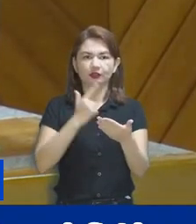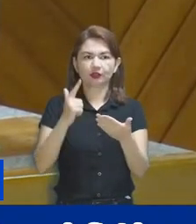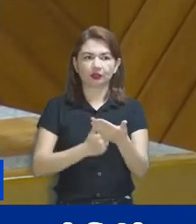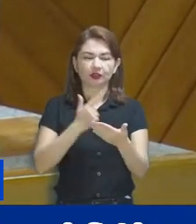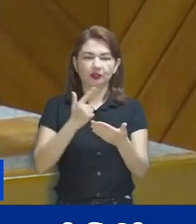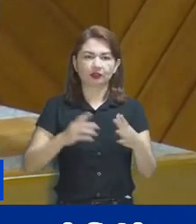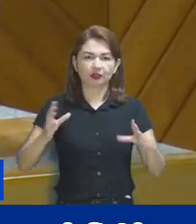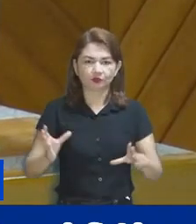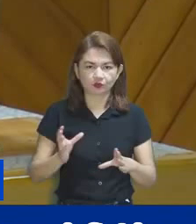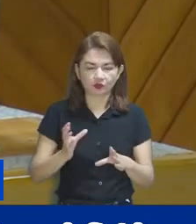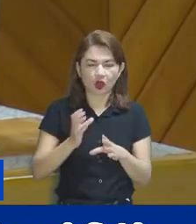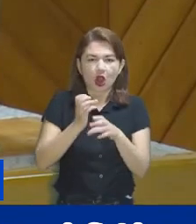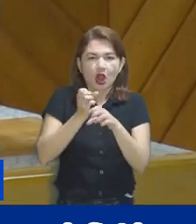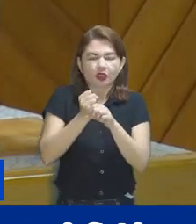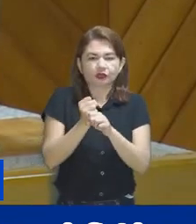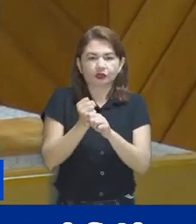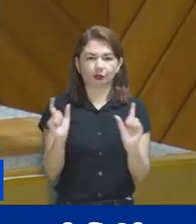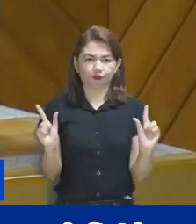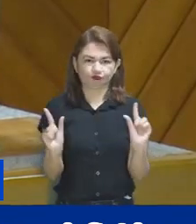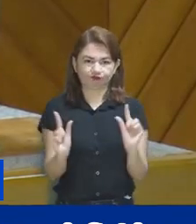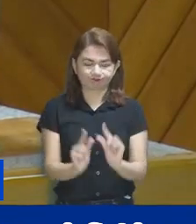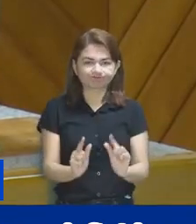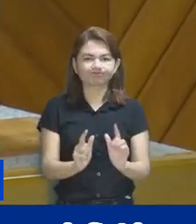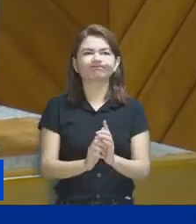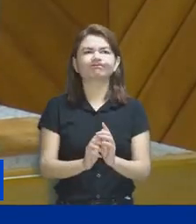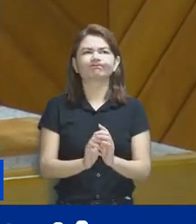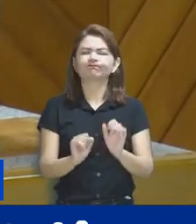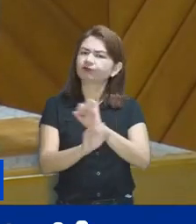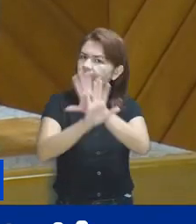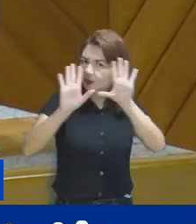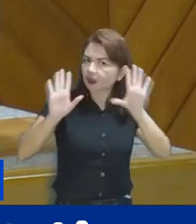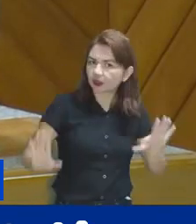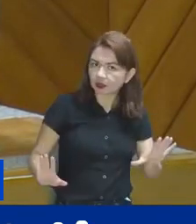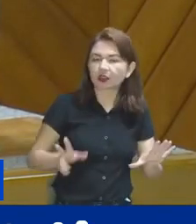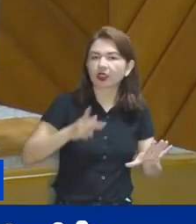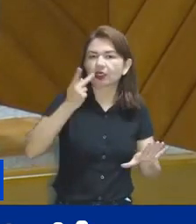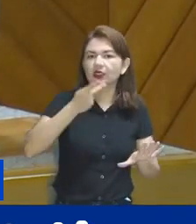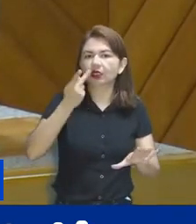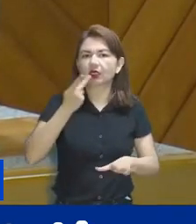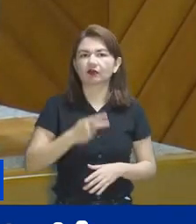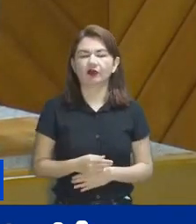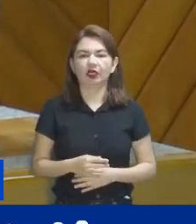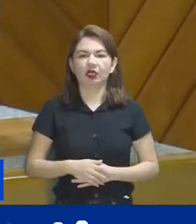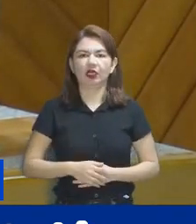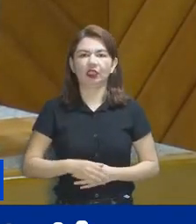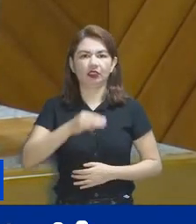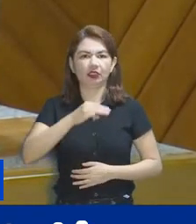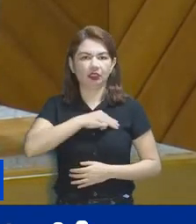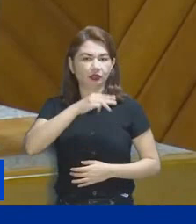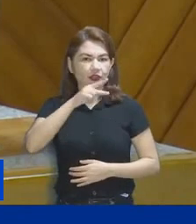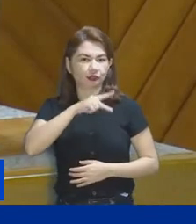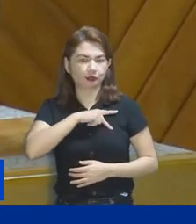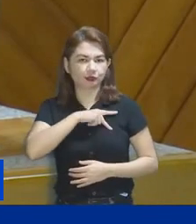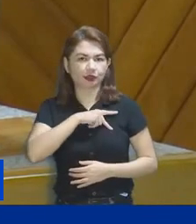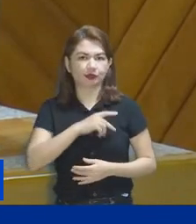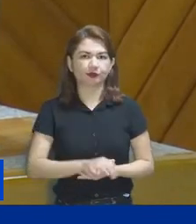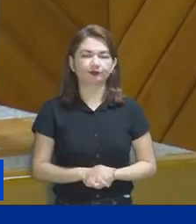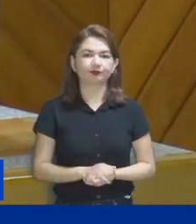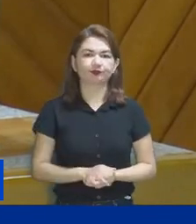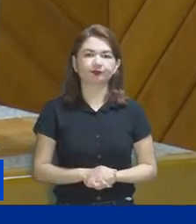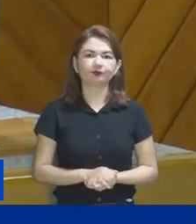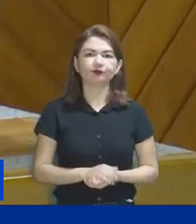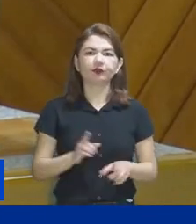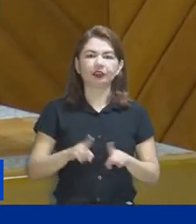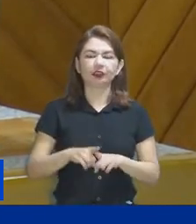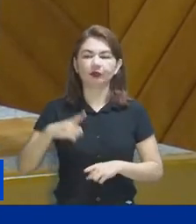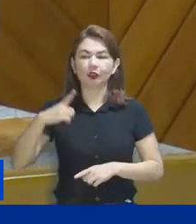poder resumir. Eu penso que a matéria ficou muito bem definida nas manifestações do membro do Ministério Público e também dos advogados